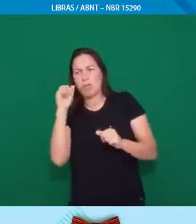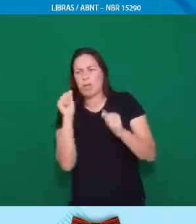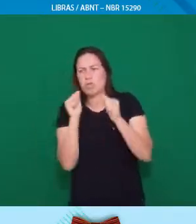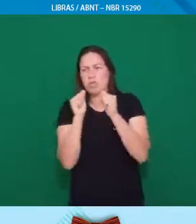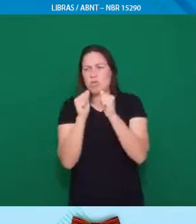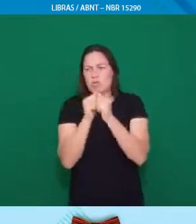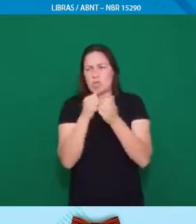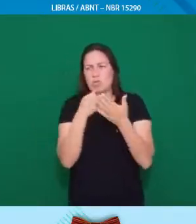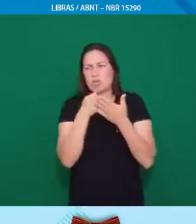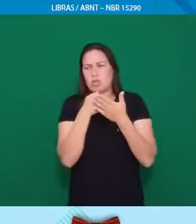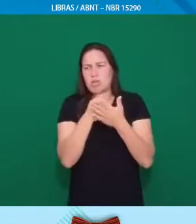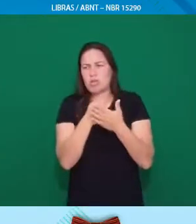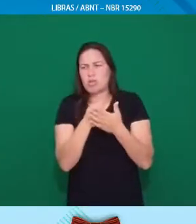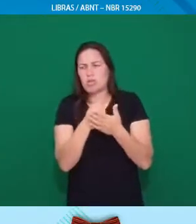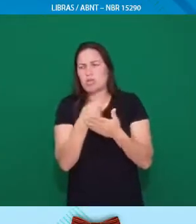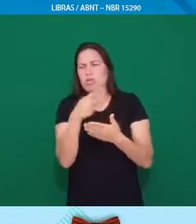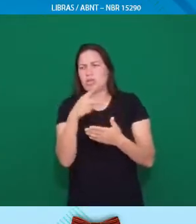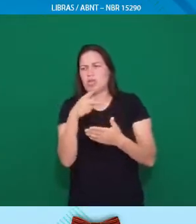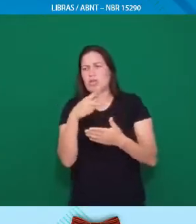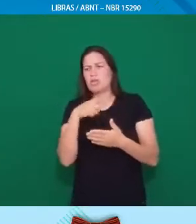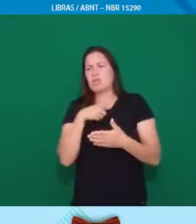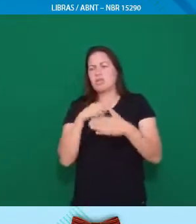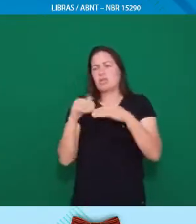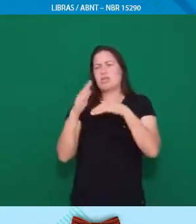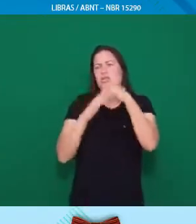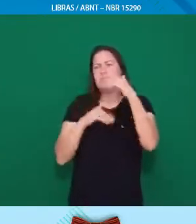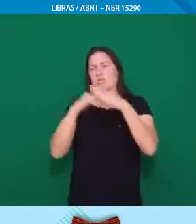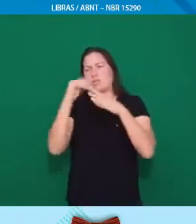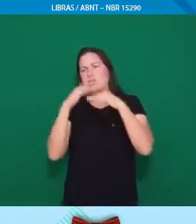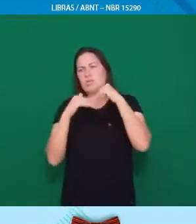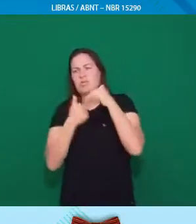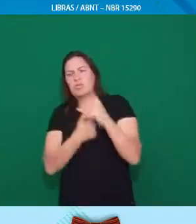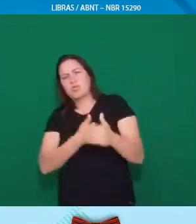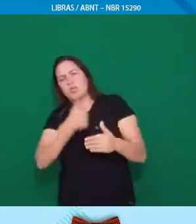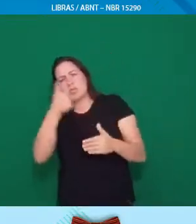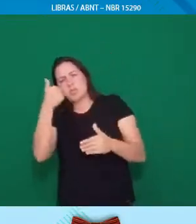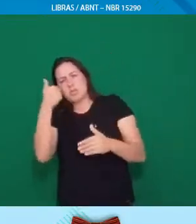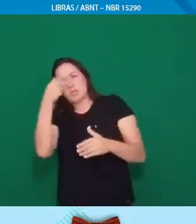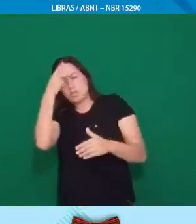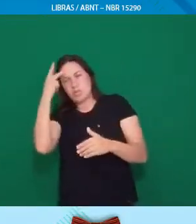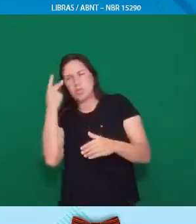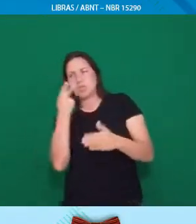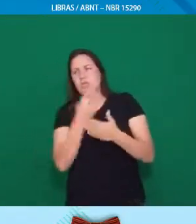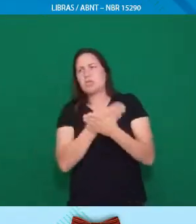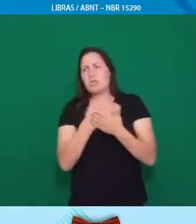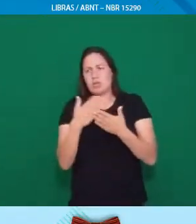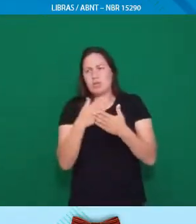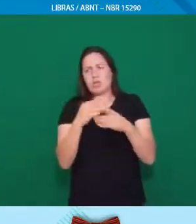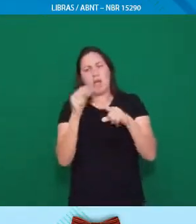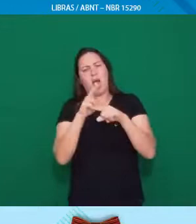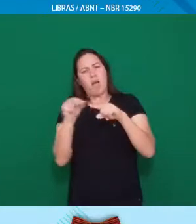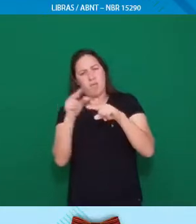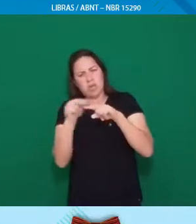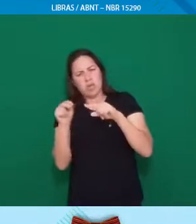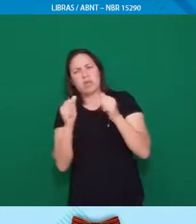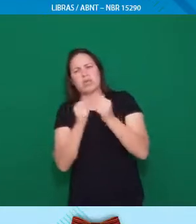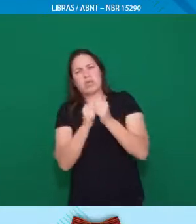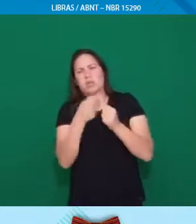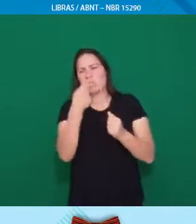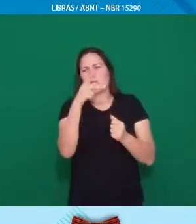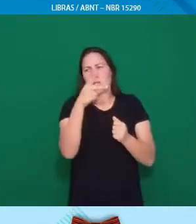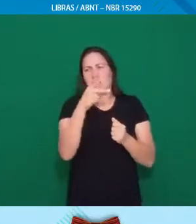eu trouxe ele deu lá para fazer um serviço ali ele passou a ser funcionário da ROCAM foi um dos primeiros funcionários um dos primeiros e me aposentar